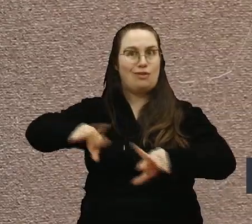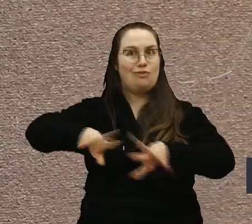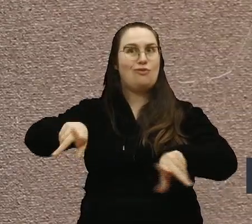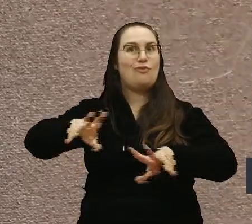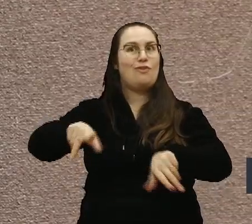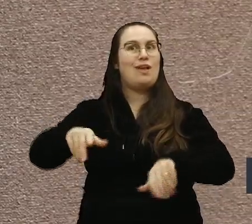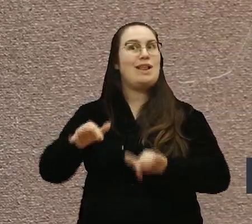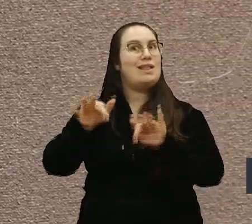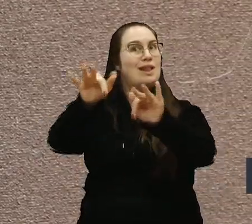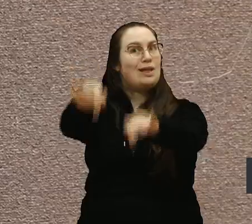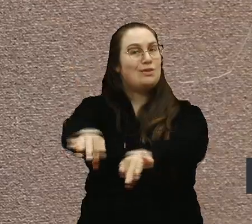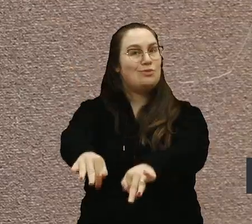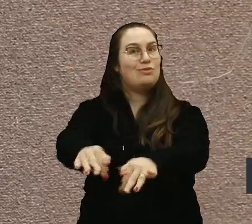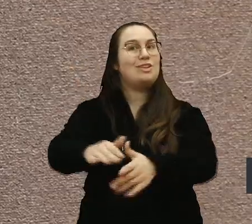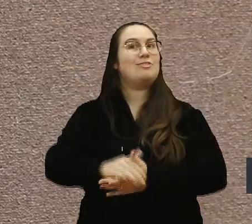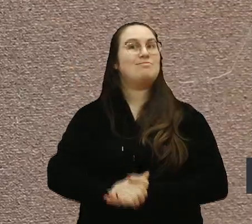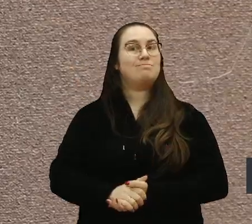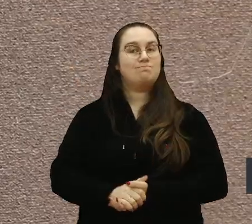ponta da linha.